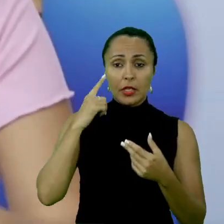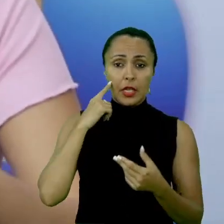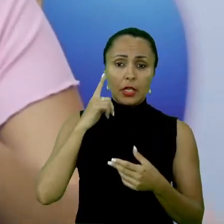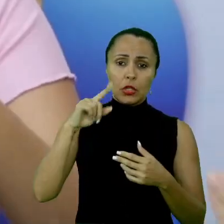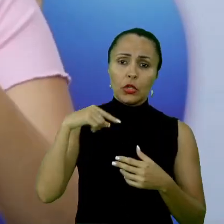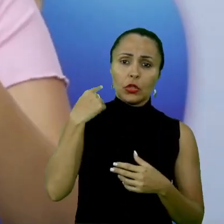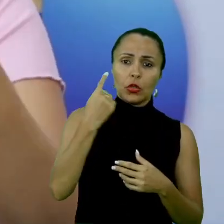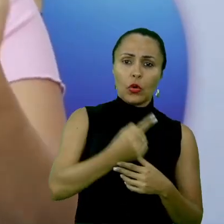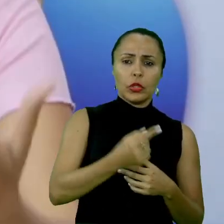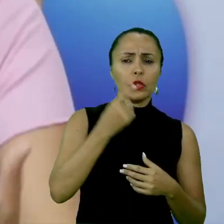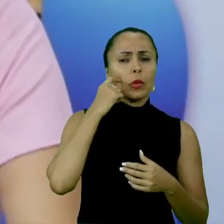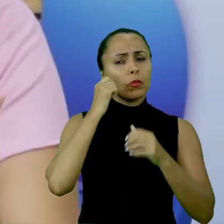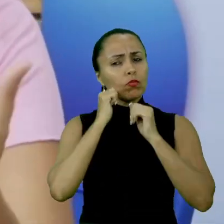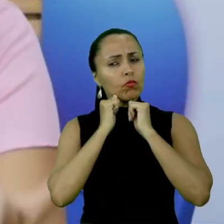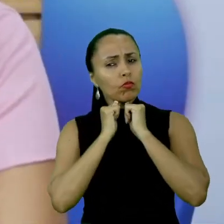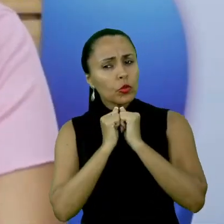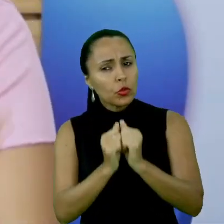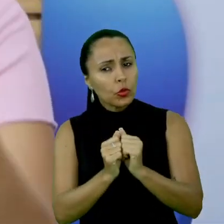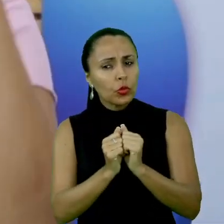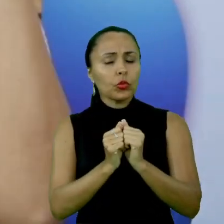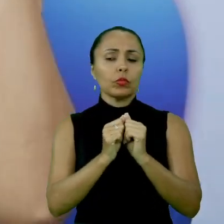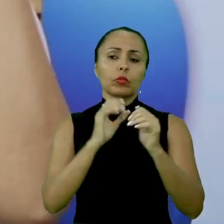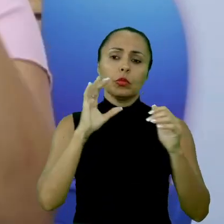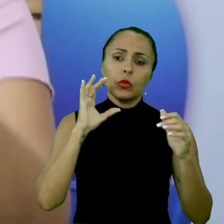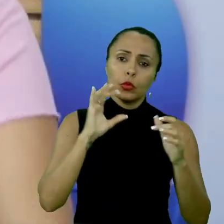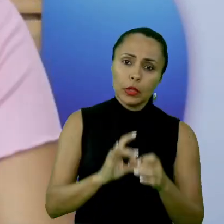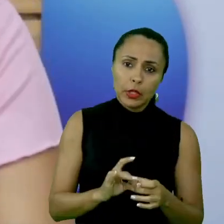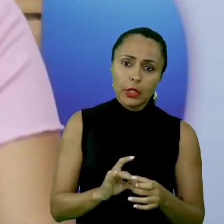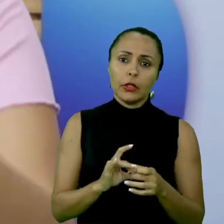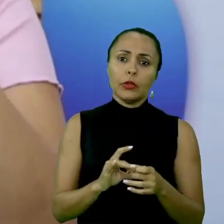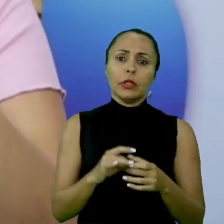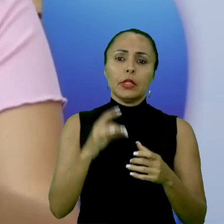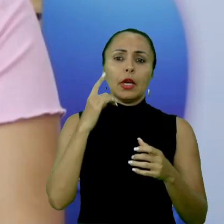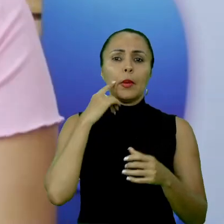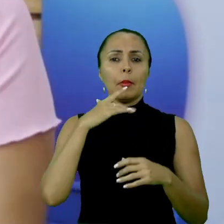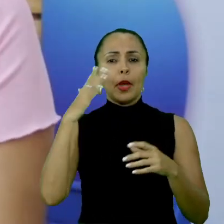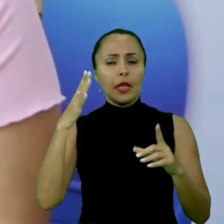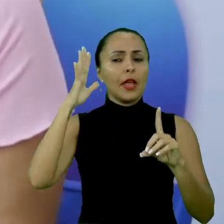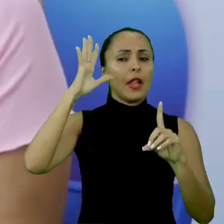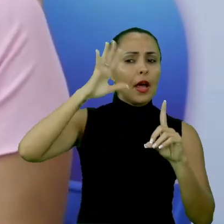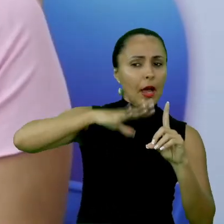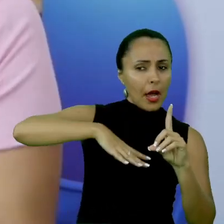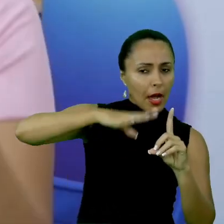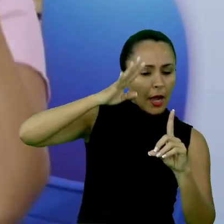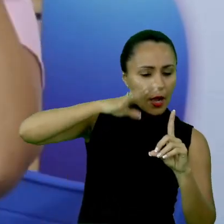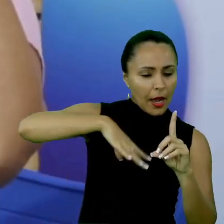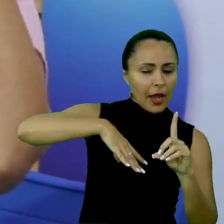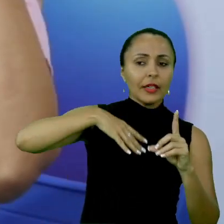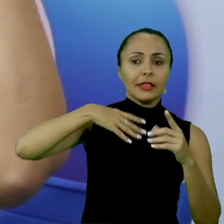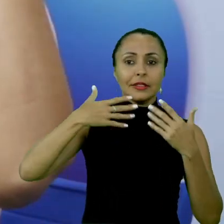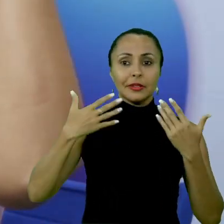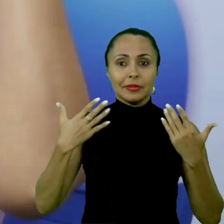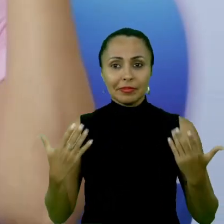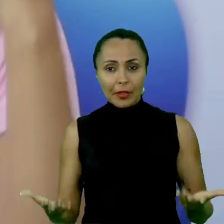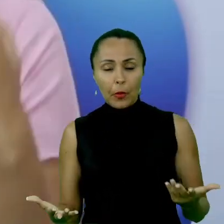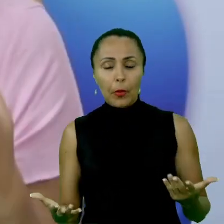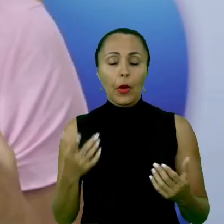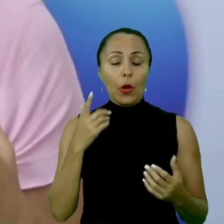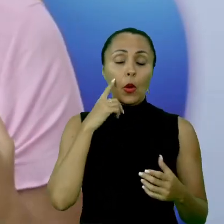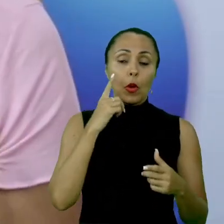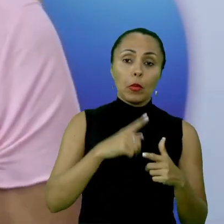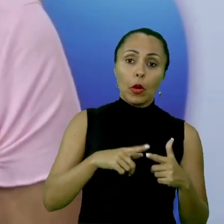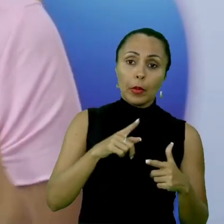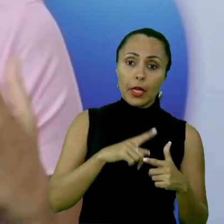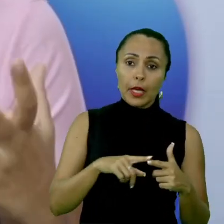ajoelhando, né, perante a grandiosidade de fulano. É sobre isso, né? O problema é